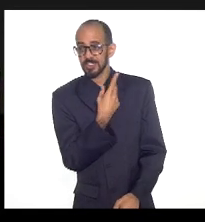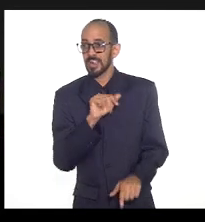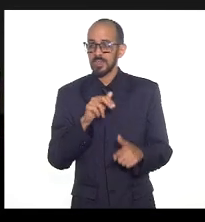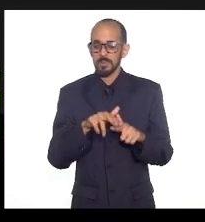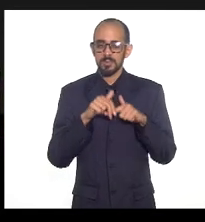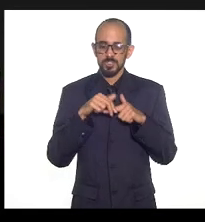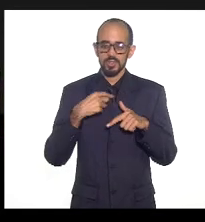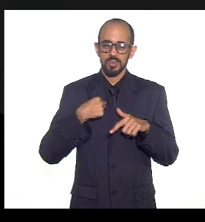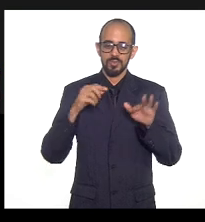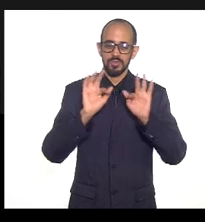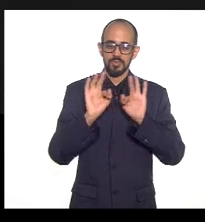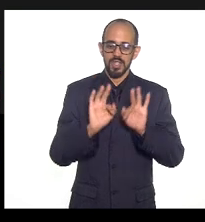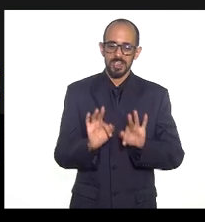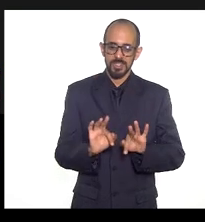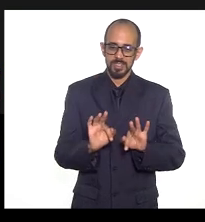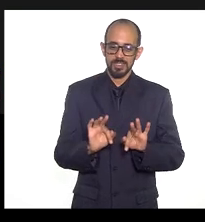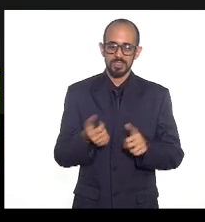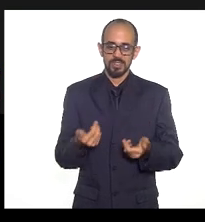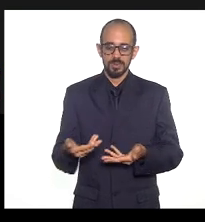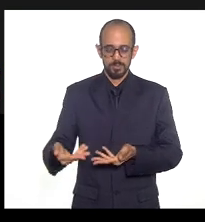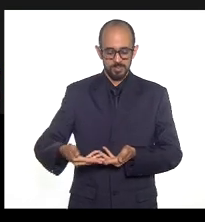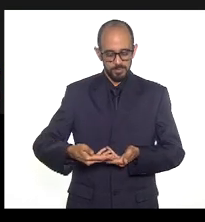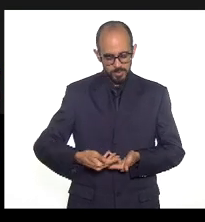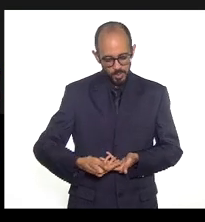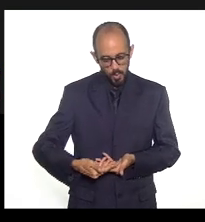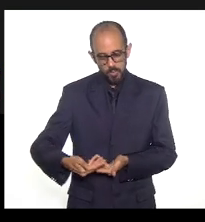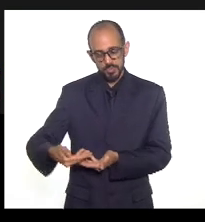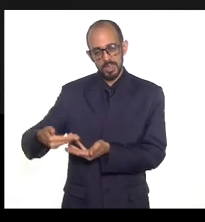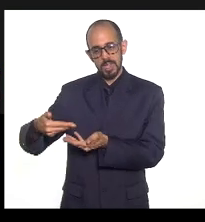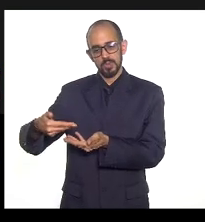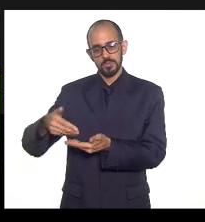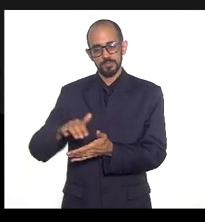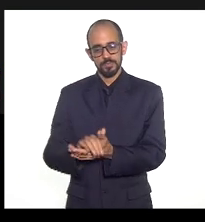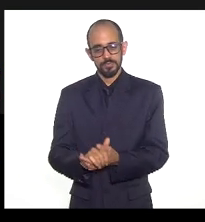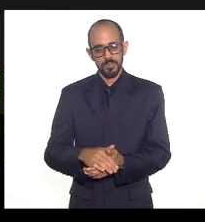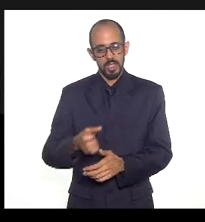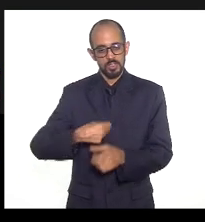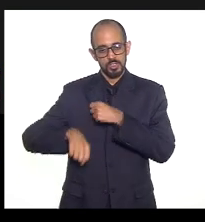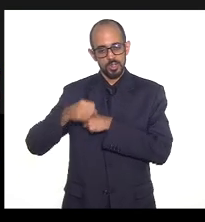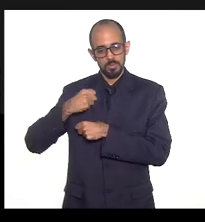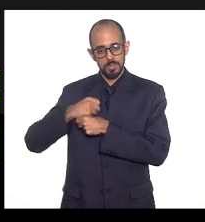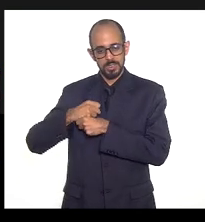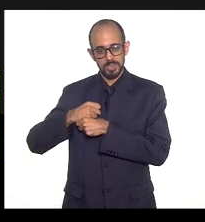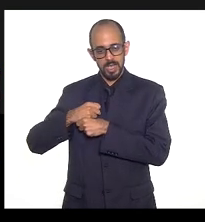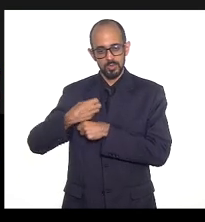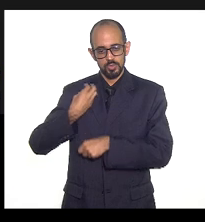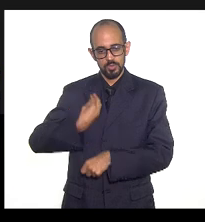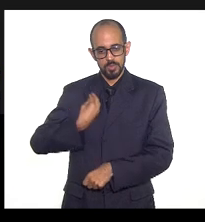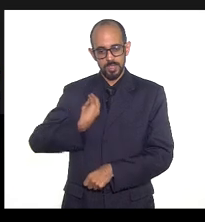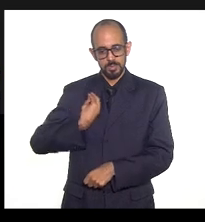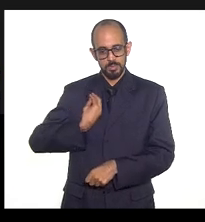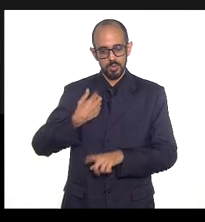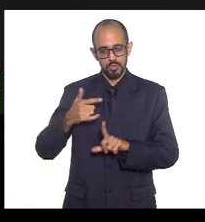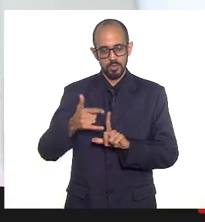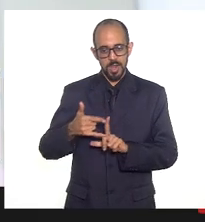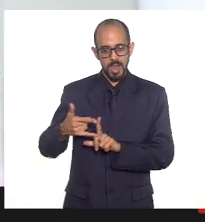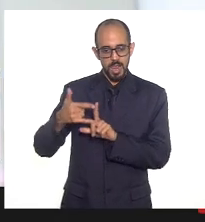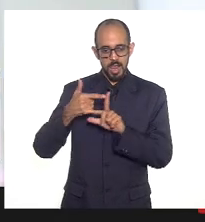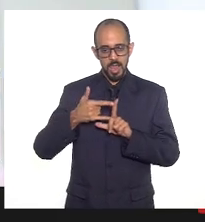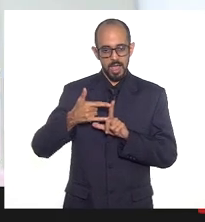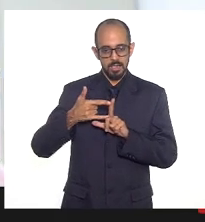fico feliz aí de ter me convidado. Na verdade, a gente, no ano passado, participou de uma live, de um